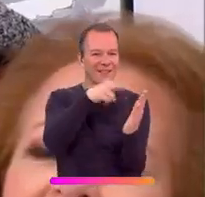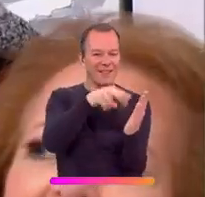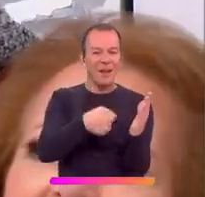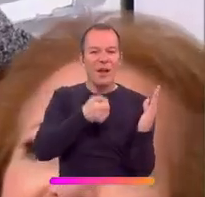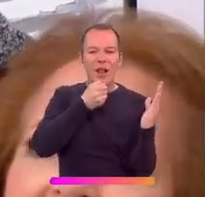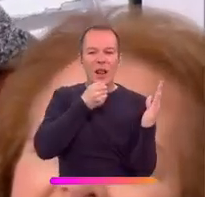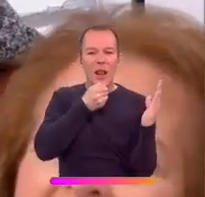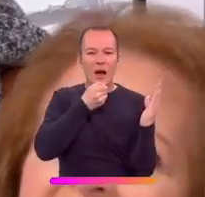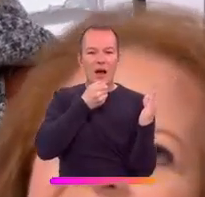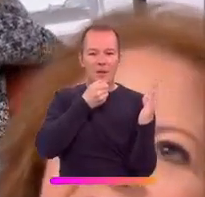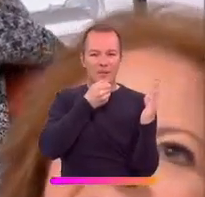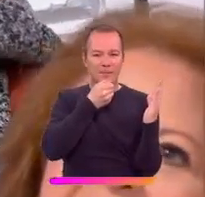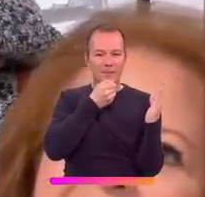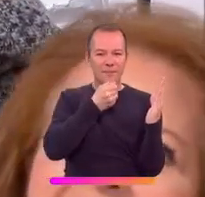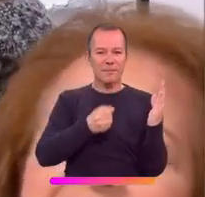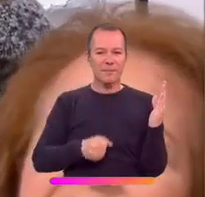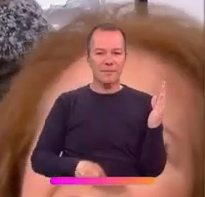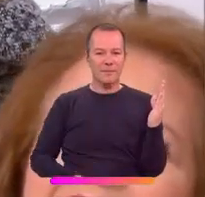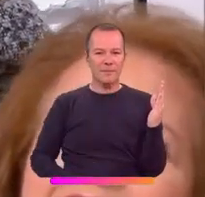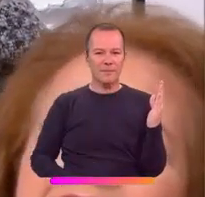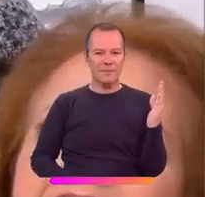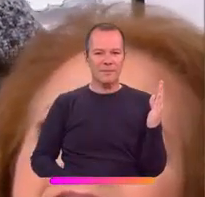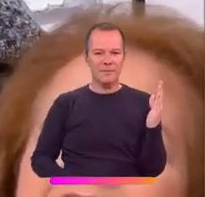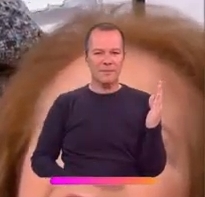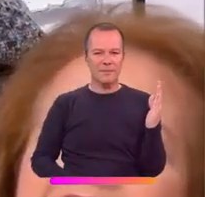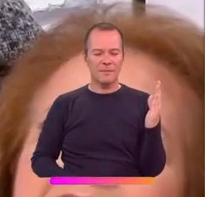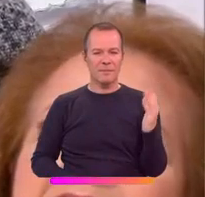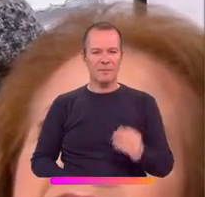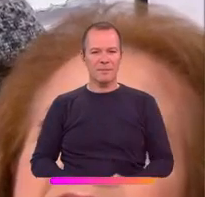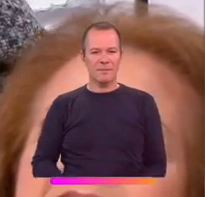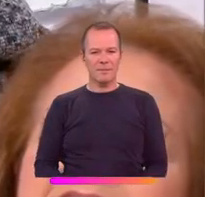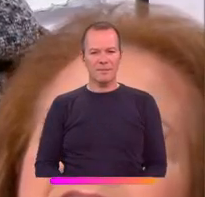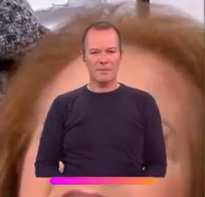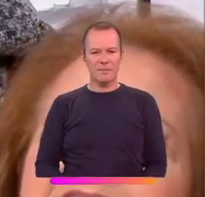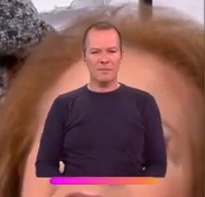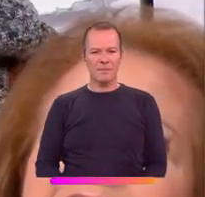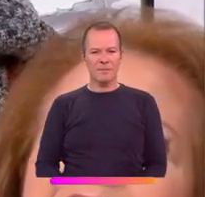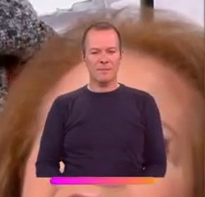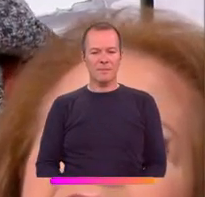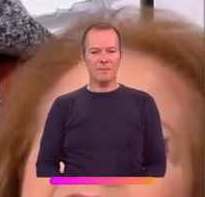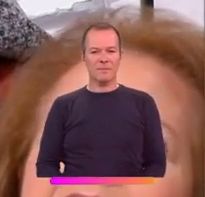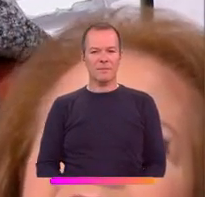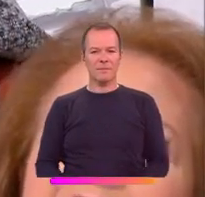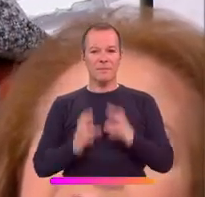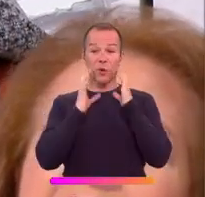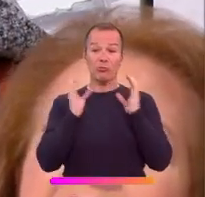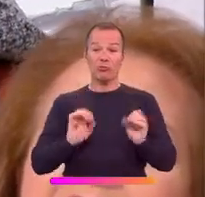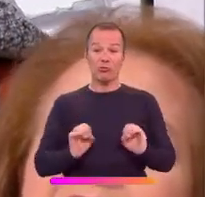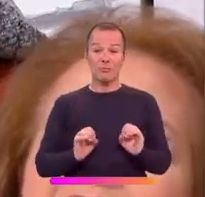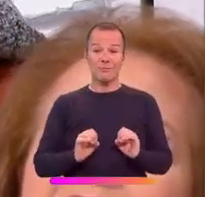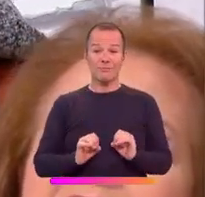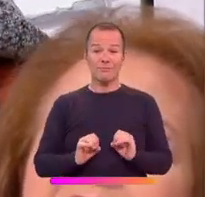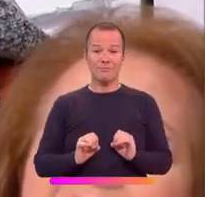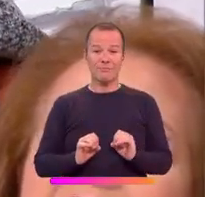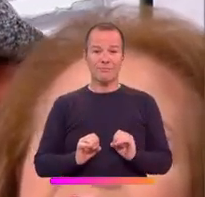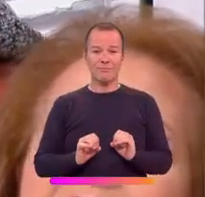Põe o microfone, microfone, querida. Esqueci-me de validar as faturas entre trás de mim. Aham. Portanto, agora não sei o que é que me poderá acontecer.